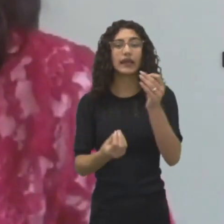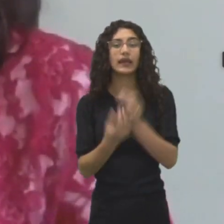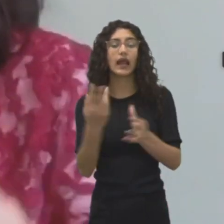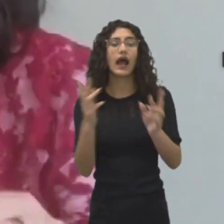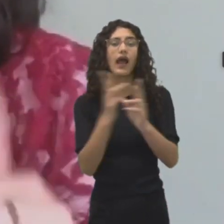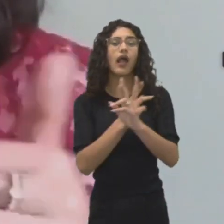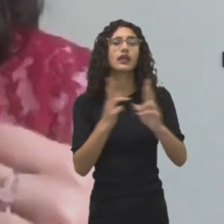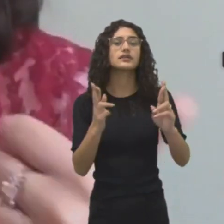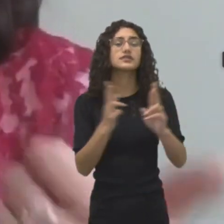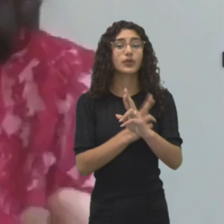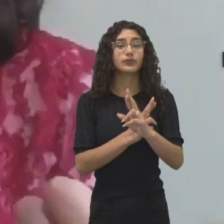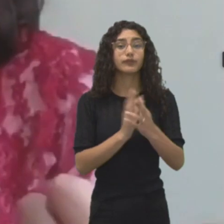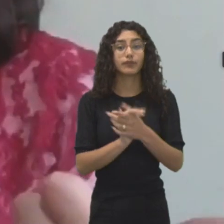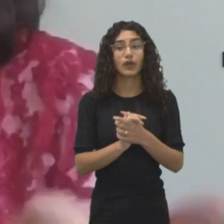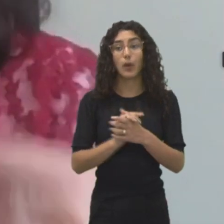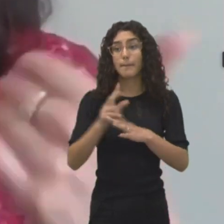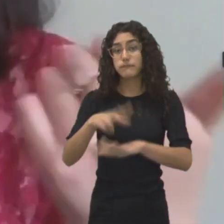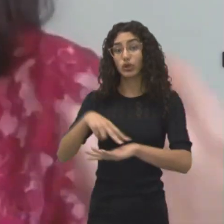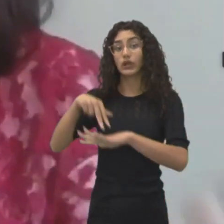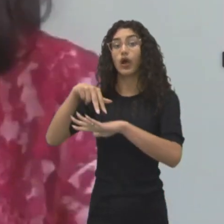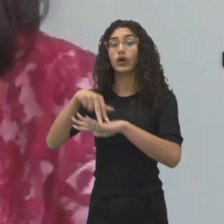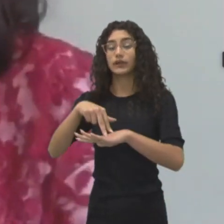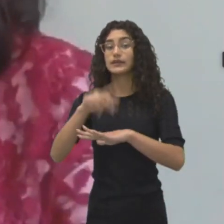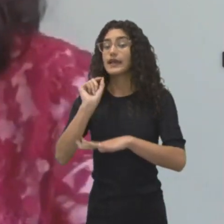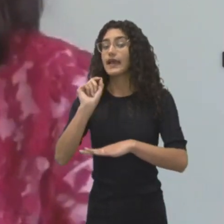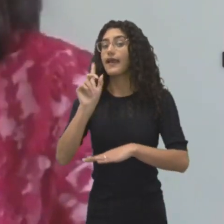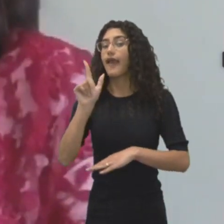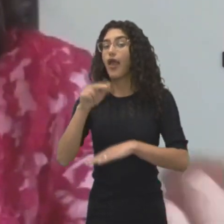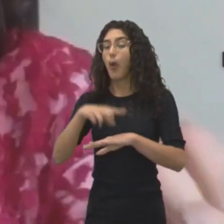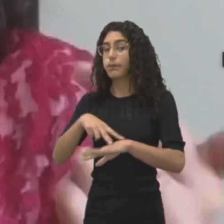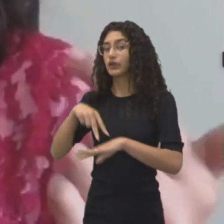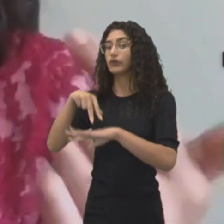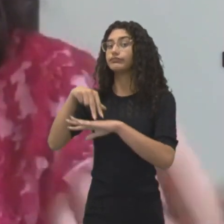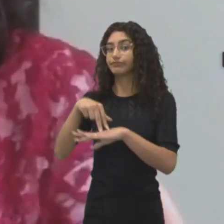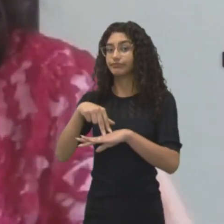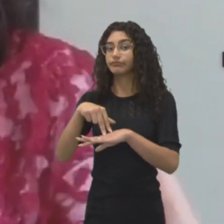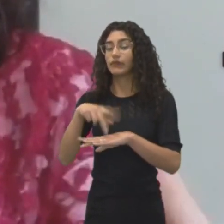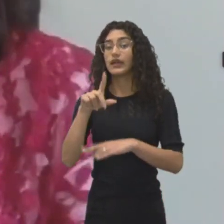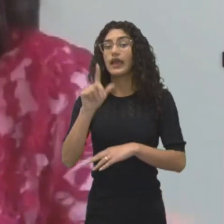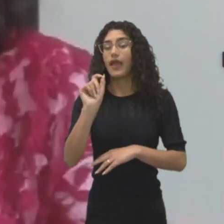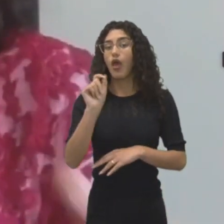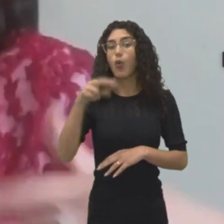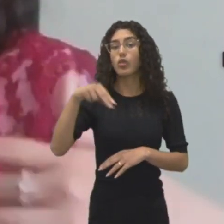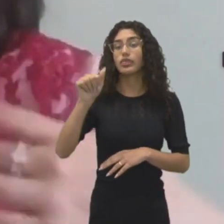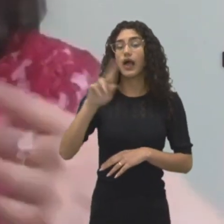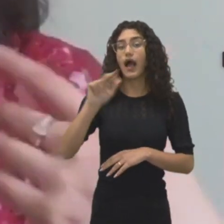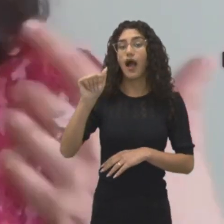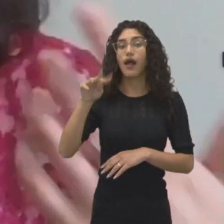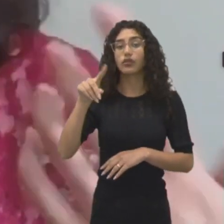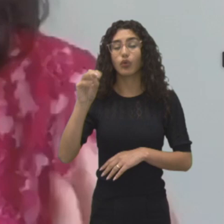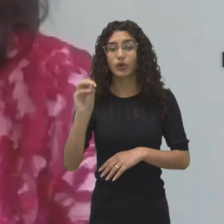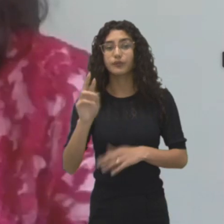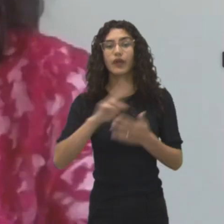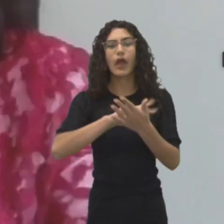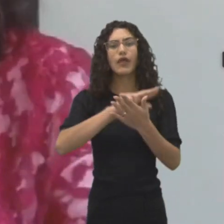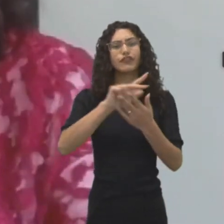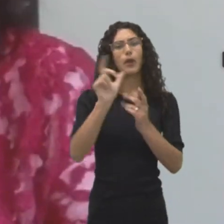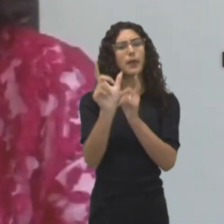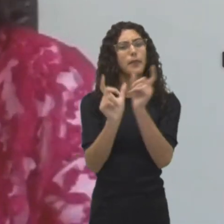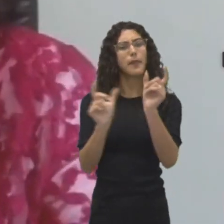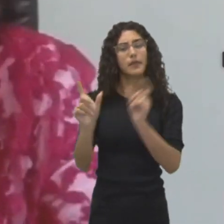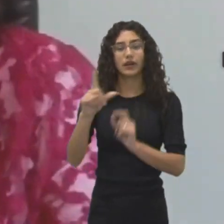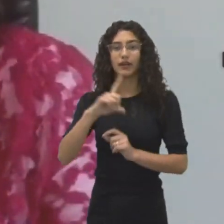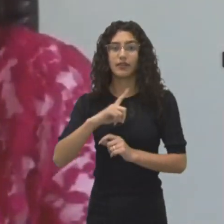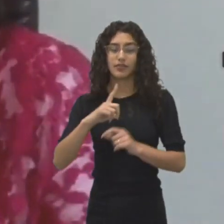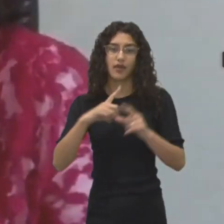relações entre protagonista, quem é o protagonista, quem é o narrador, e vários elementos que